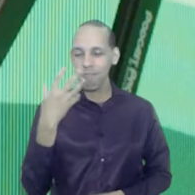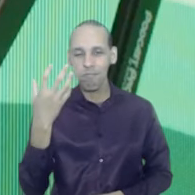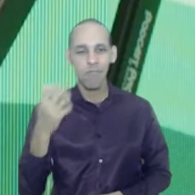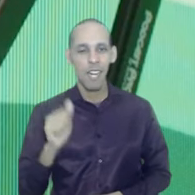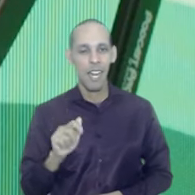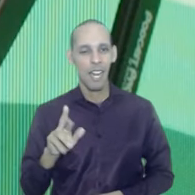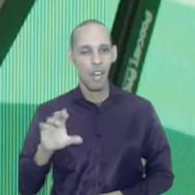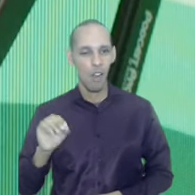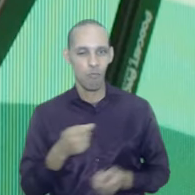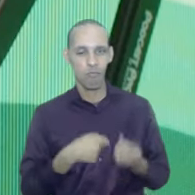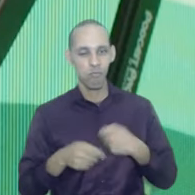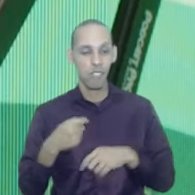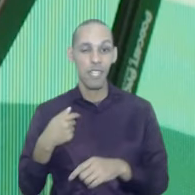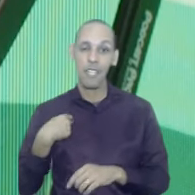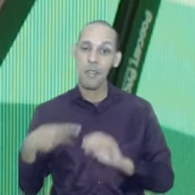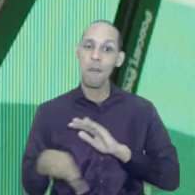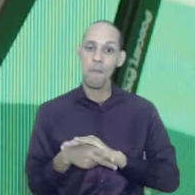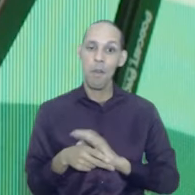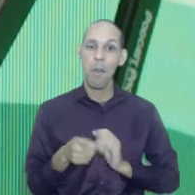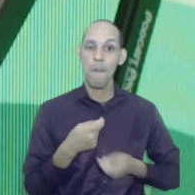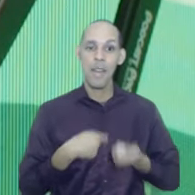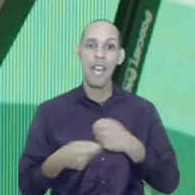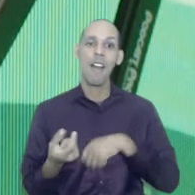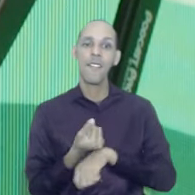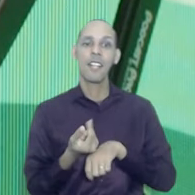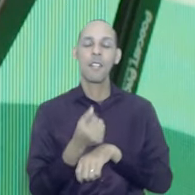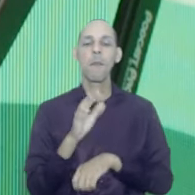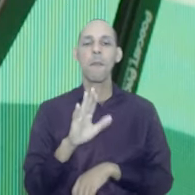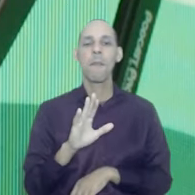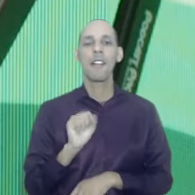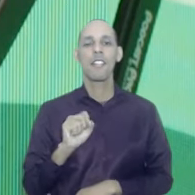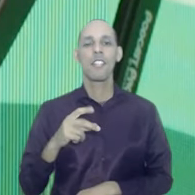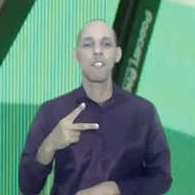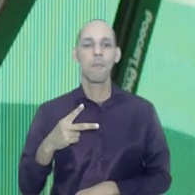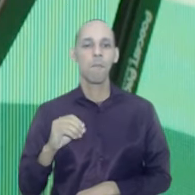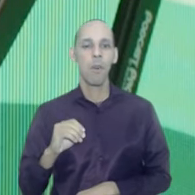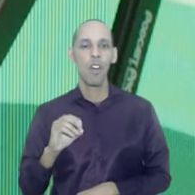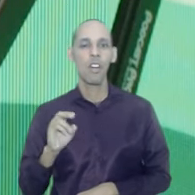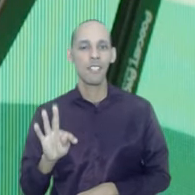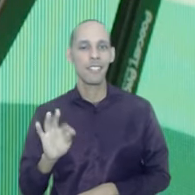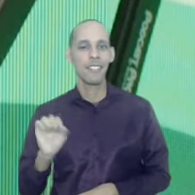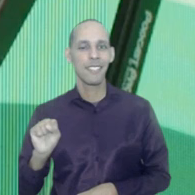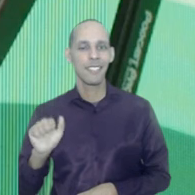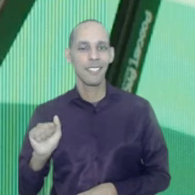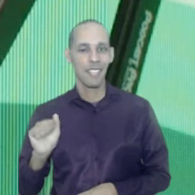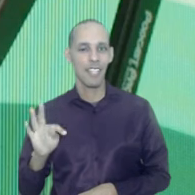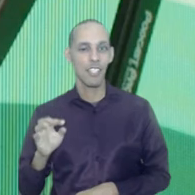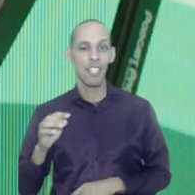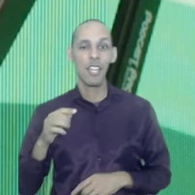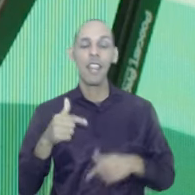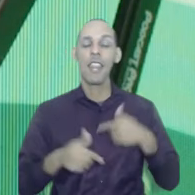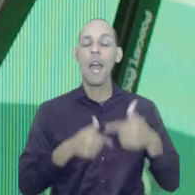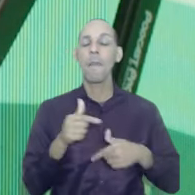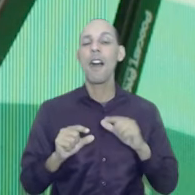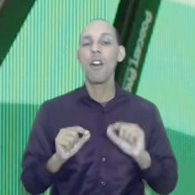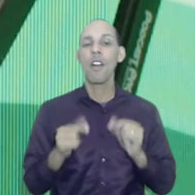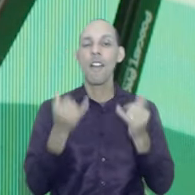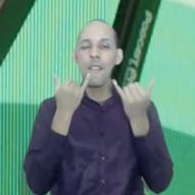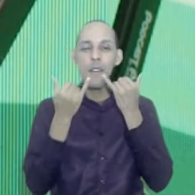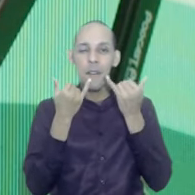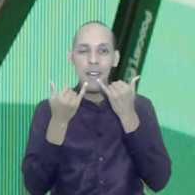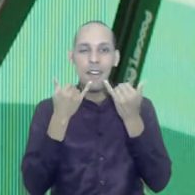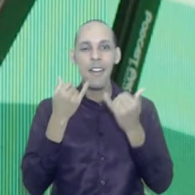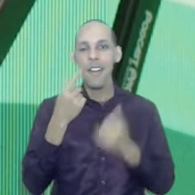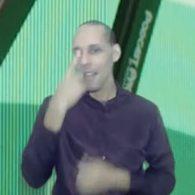financeiro a Spot satat é uma empresa especializada em trabalhar com dados e imagens de satélite Então isso